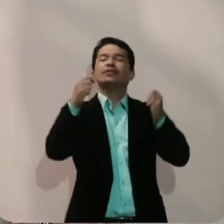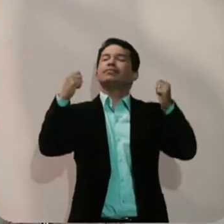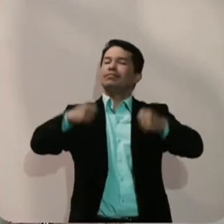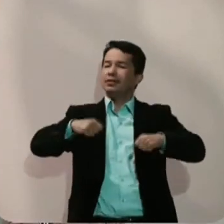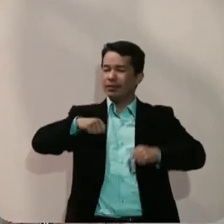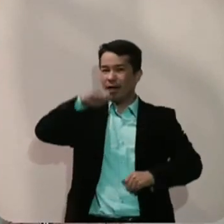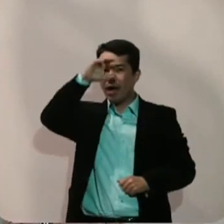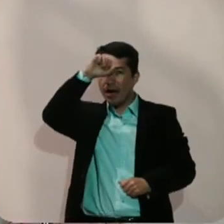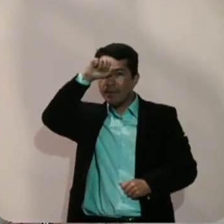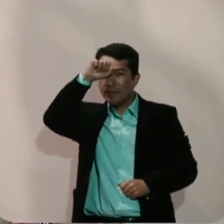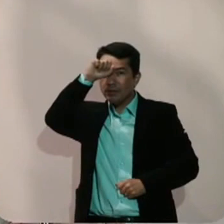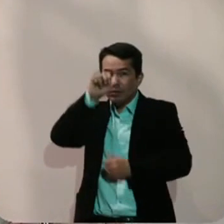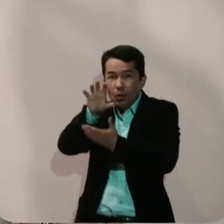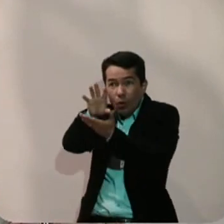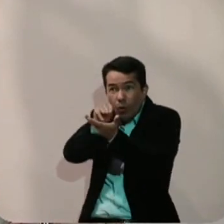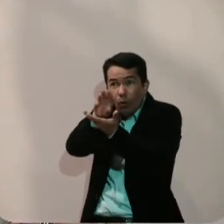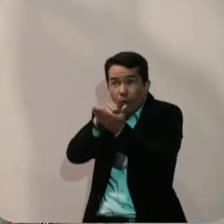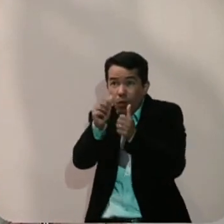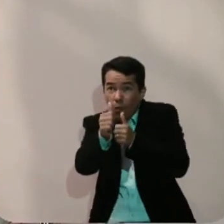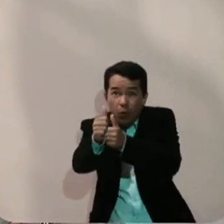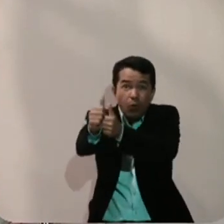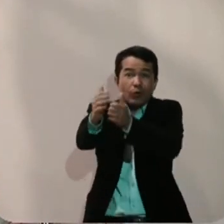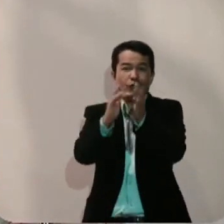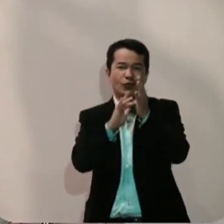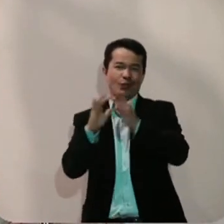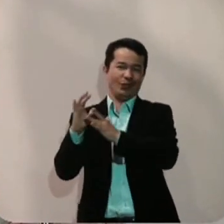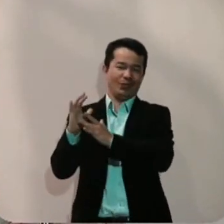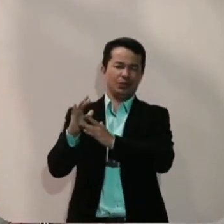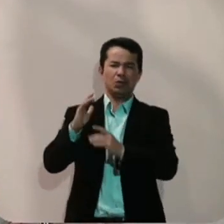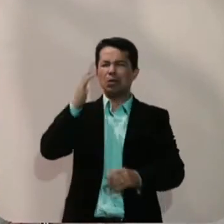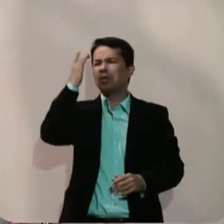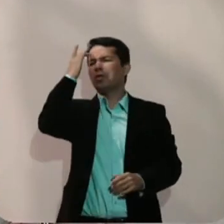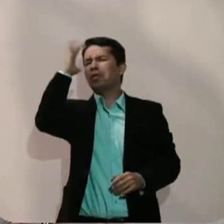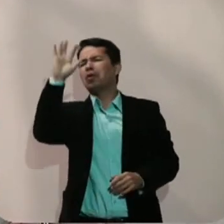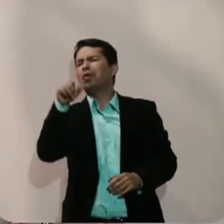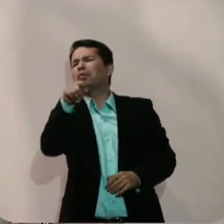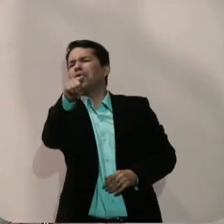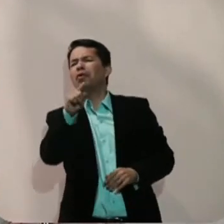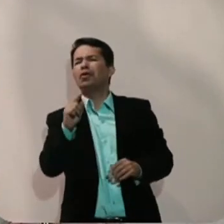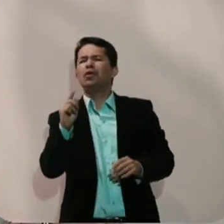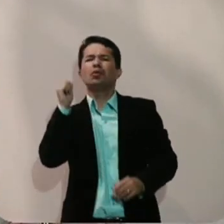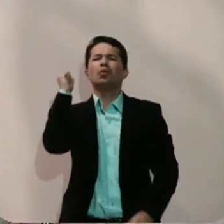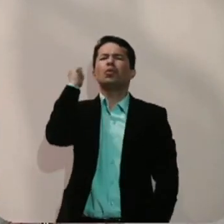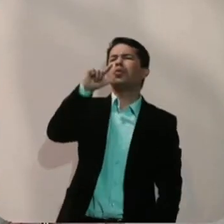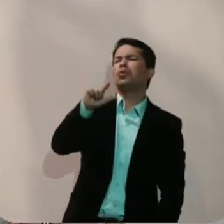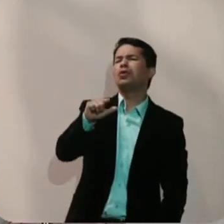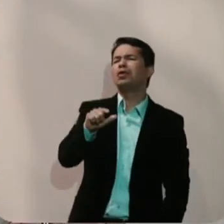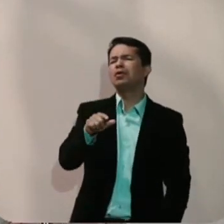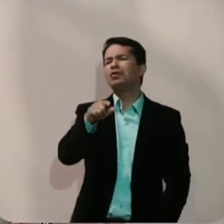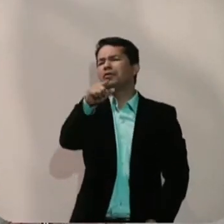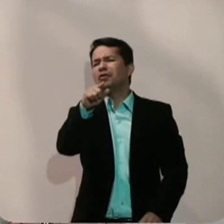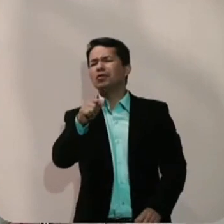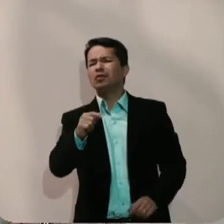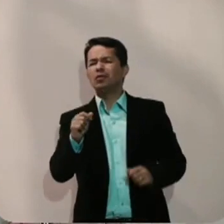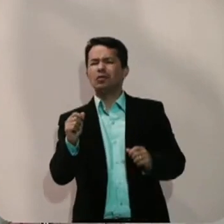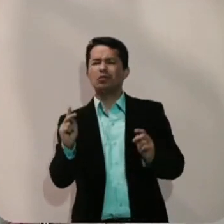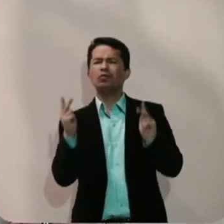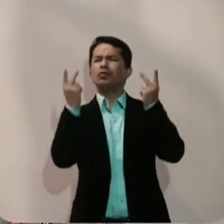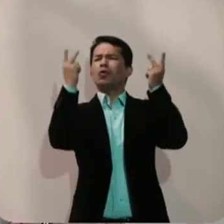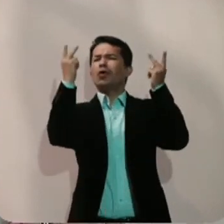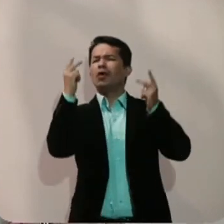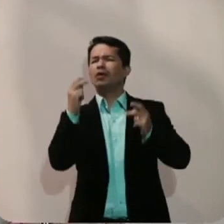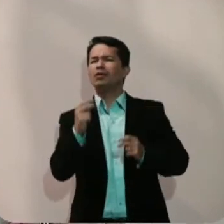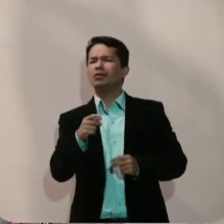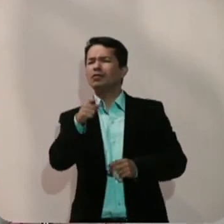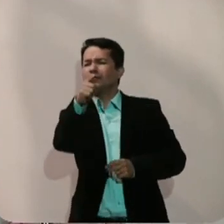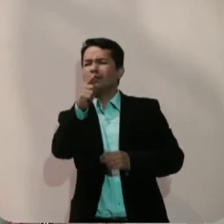o que significa ser vitorioso para você, o que representa ser bem-sucedido ou ter sucesso